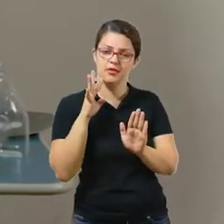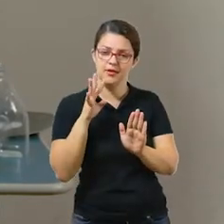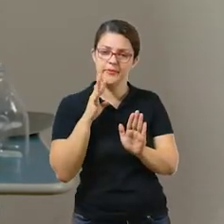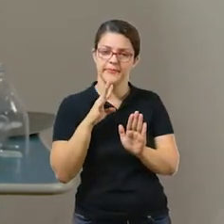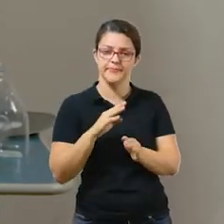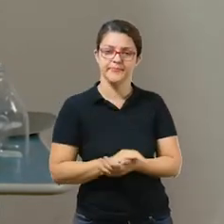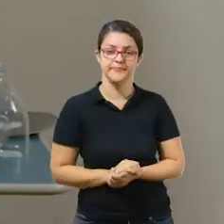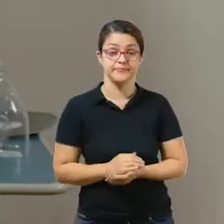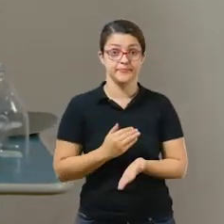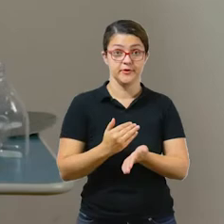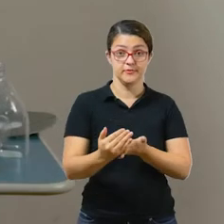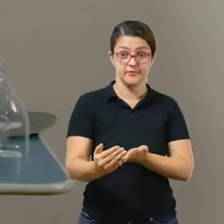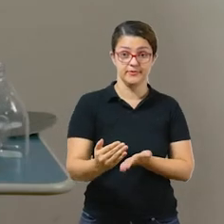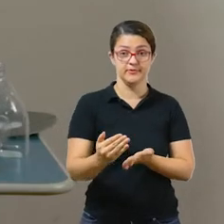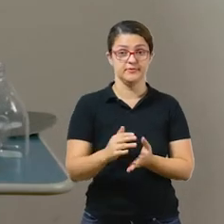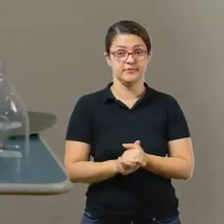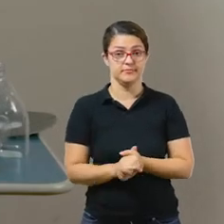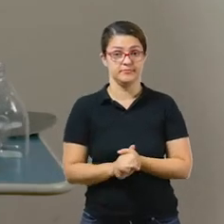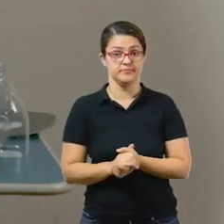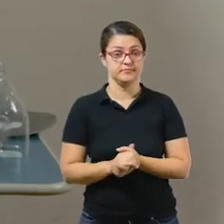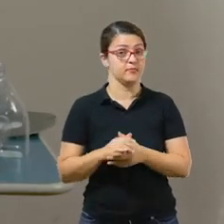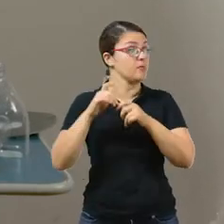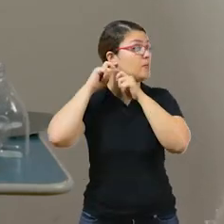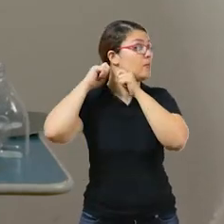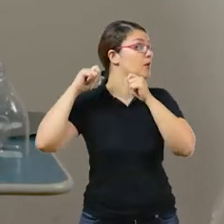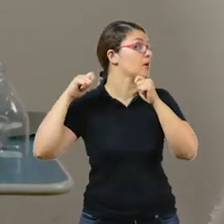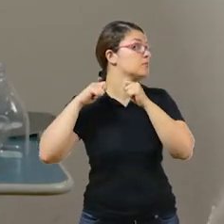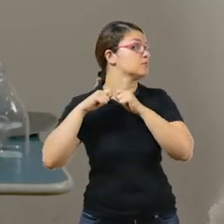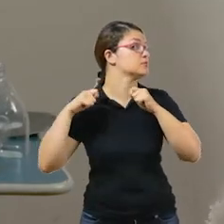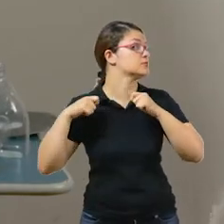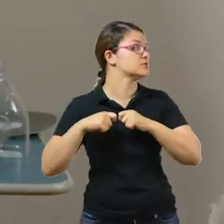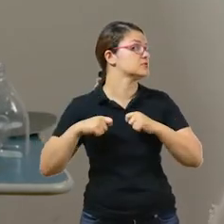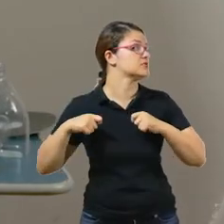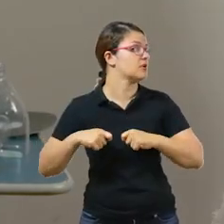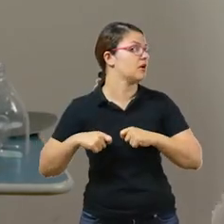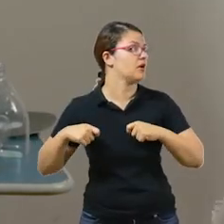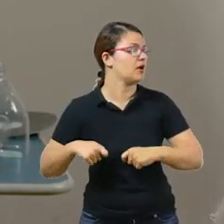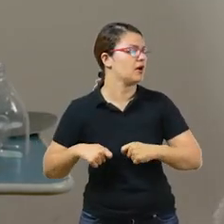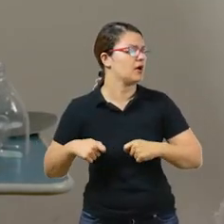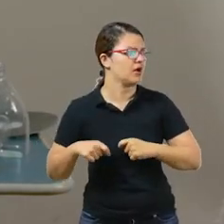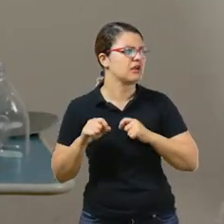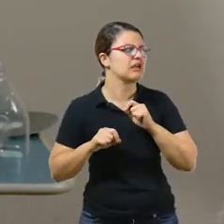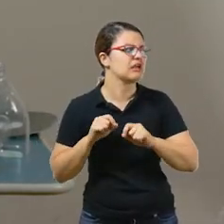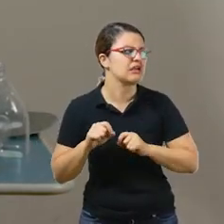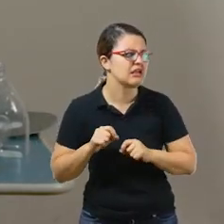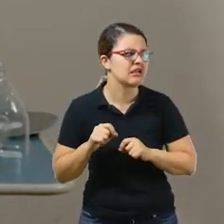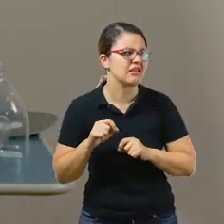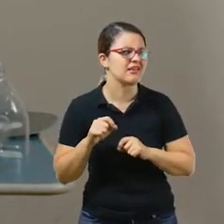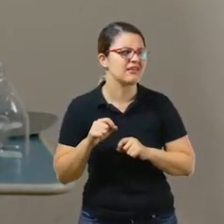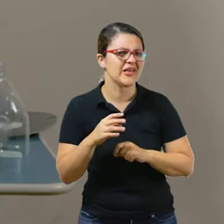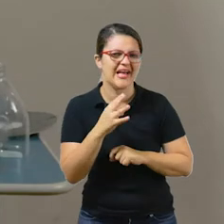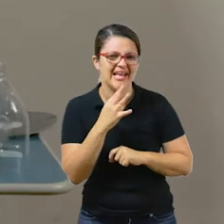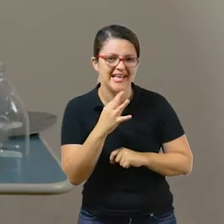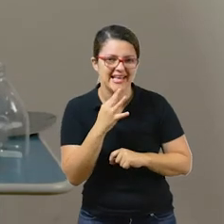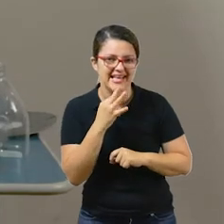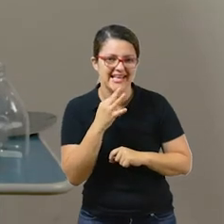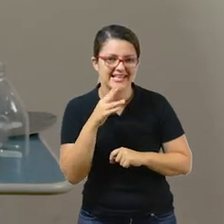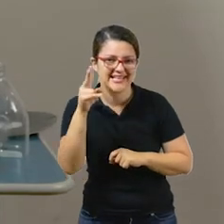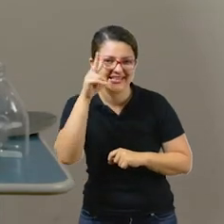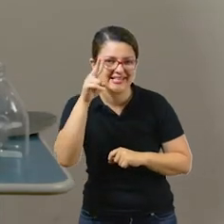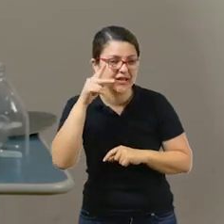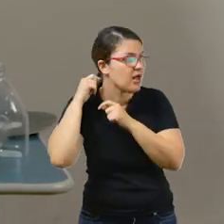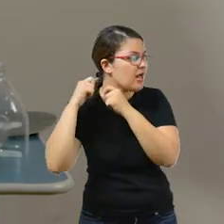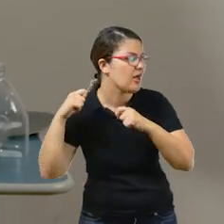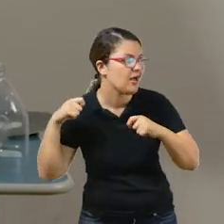Vou começar então pela nossa Rapunzel. Olha só, quem é que não conhece a história da Rapunzel?